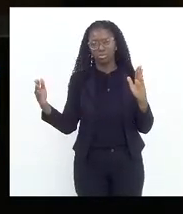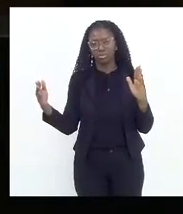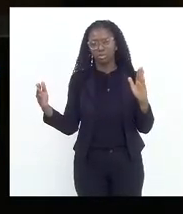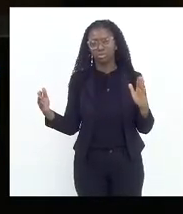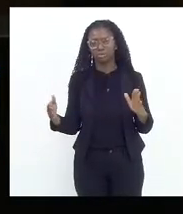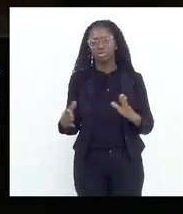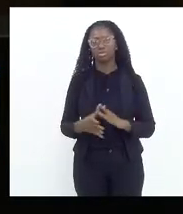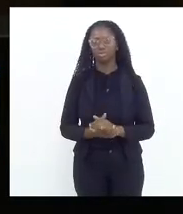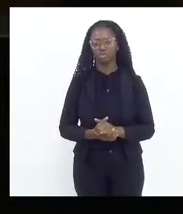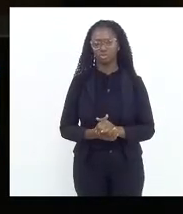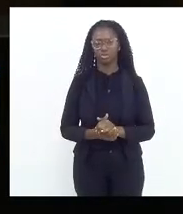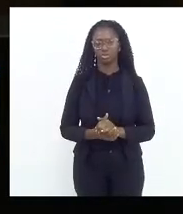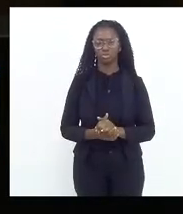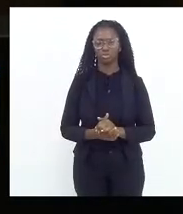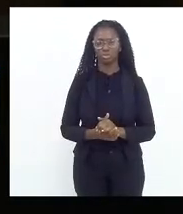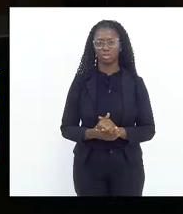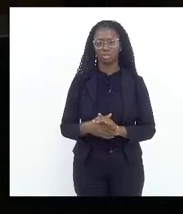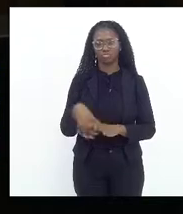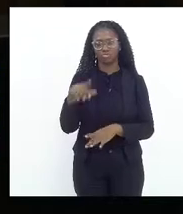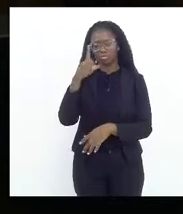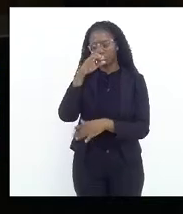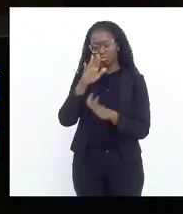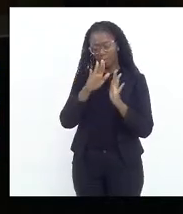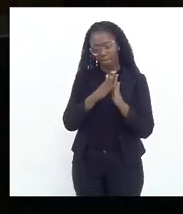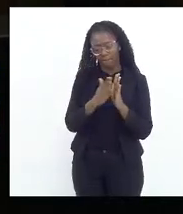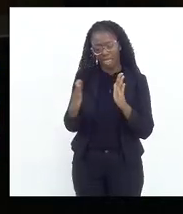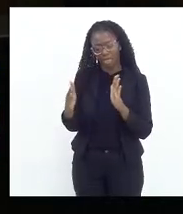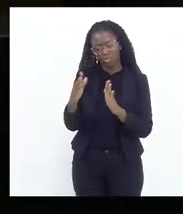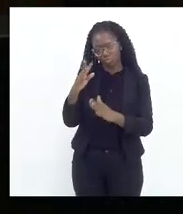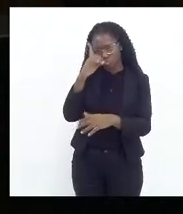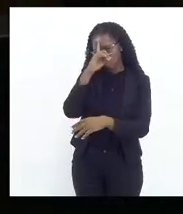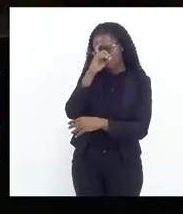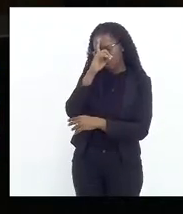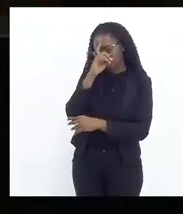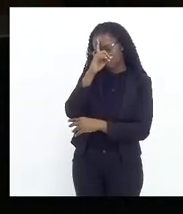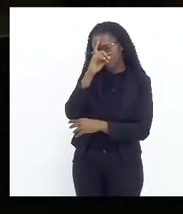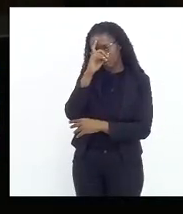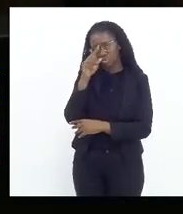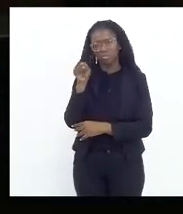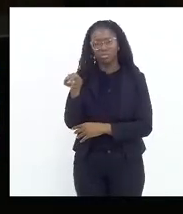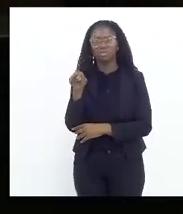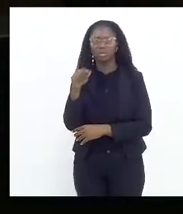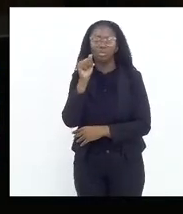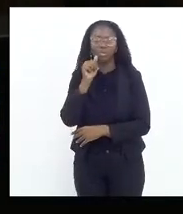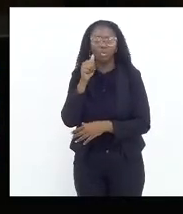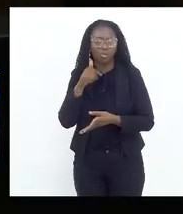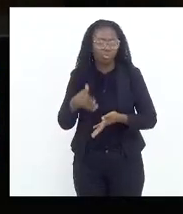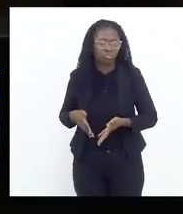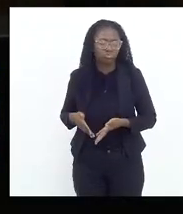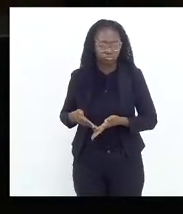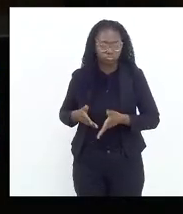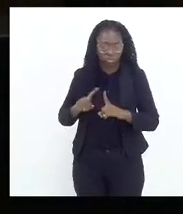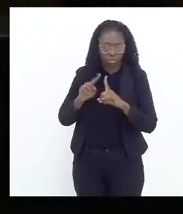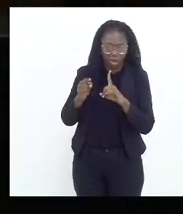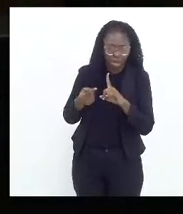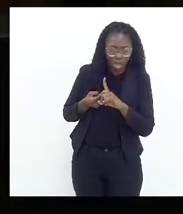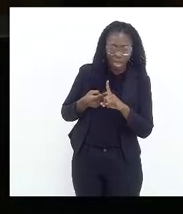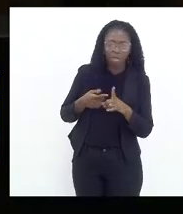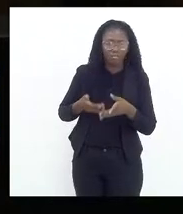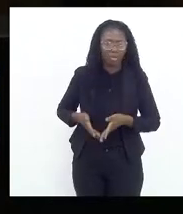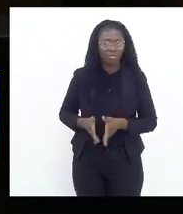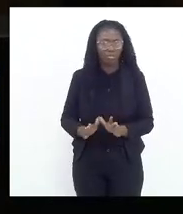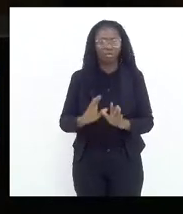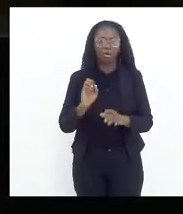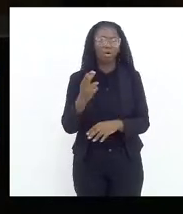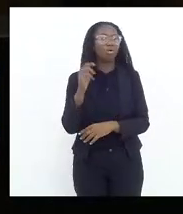a maternidade e a hospitalização dessa parturiente ou mesmo quando essa parturiente